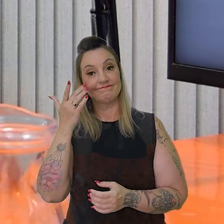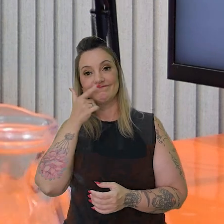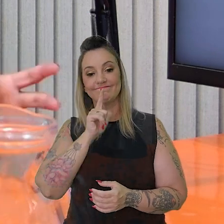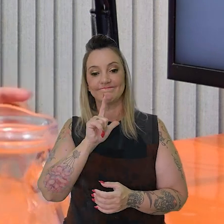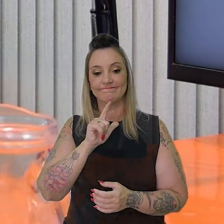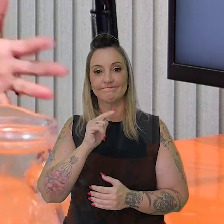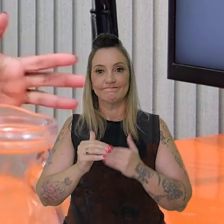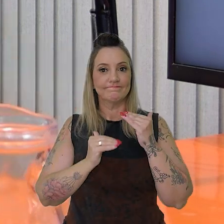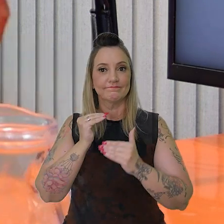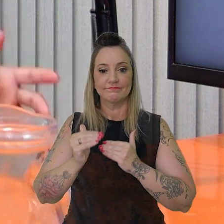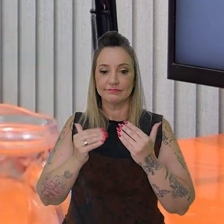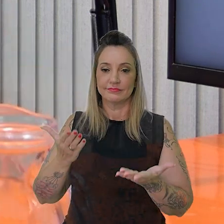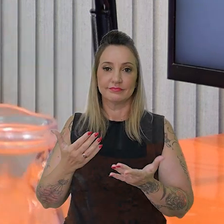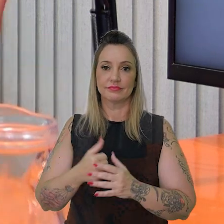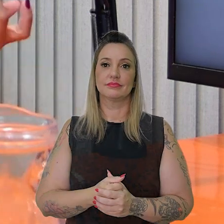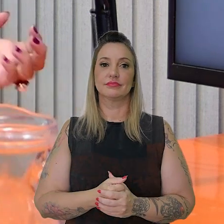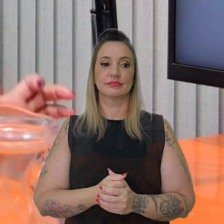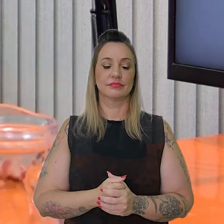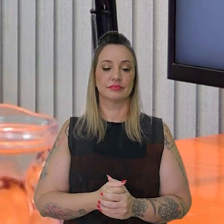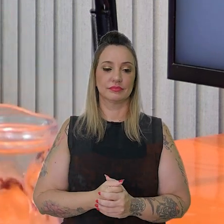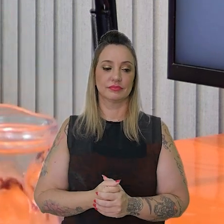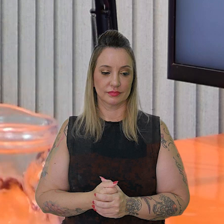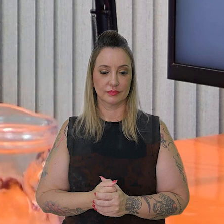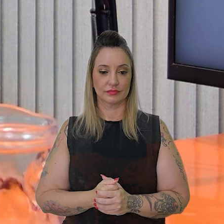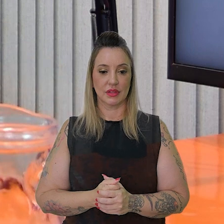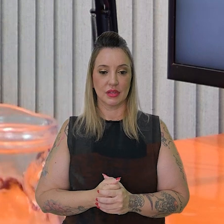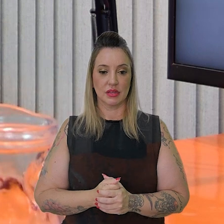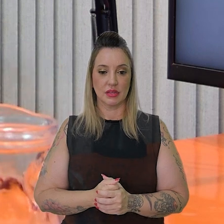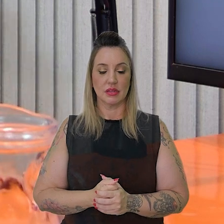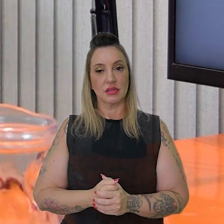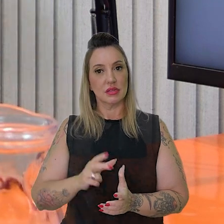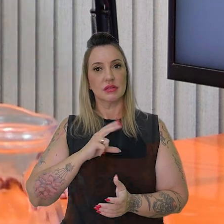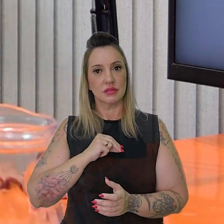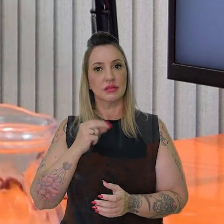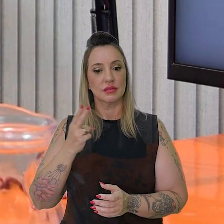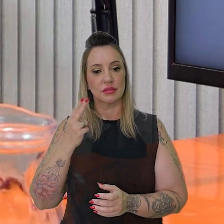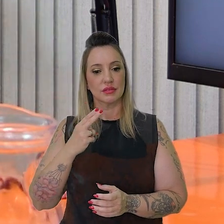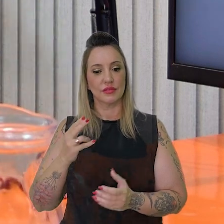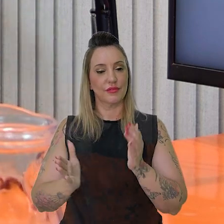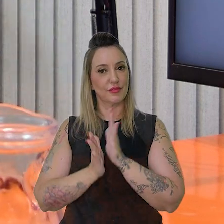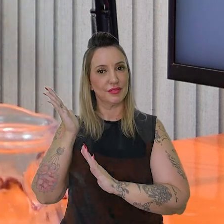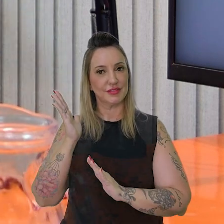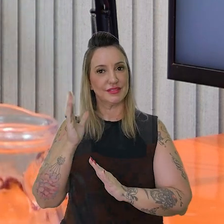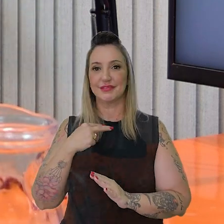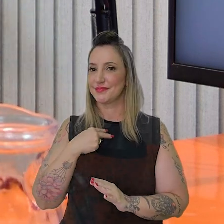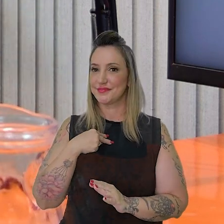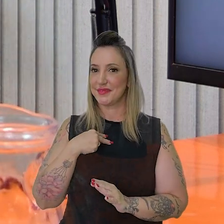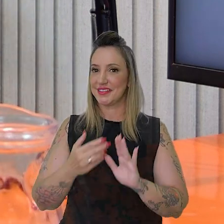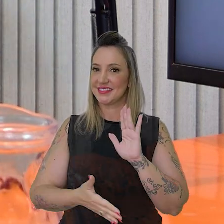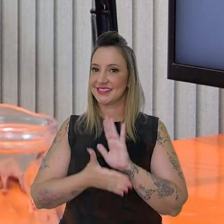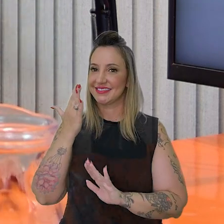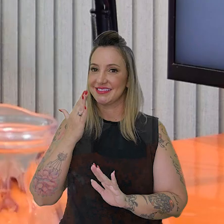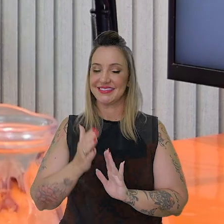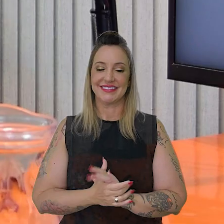mas a gente não conseguiu gente insistir Pois é Nossa agora não vai me fugir hein não é não